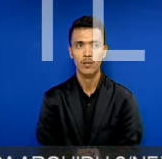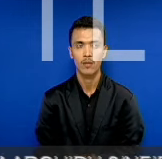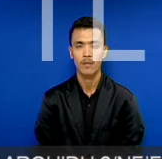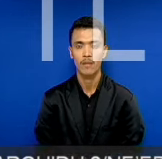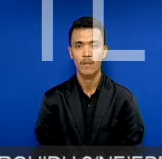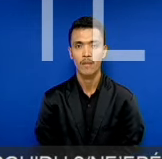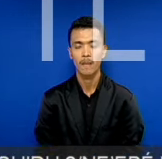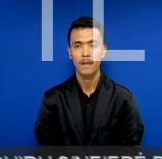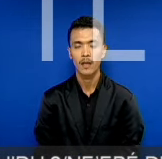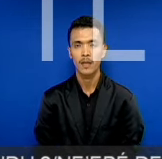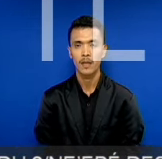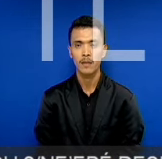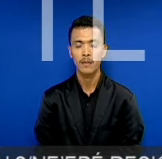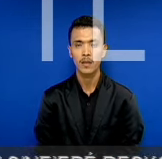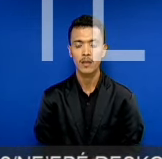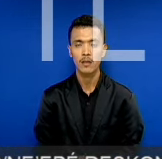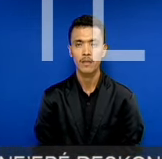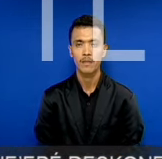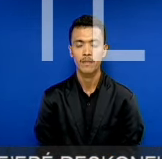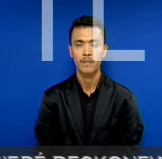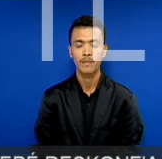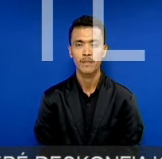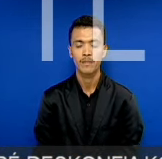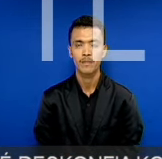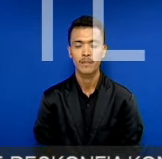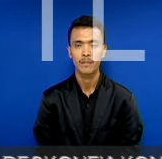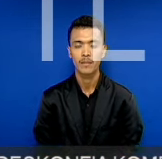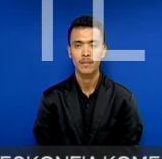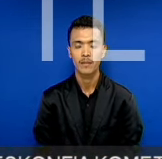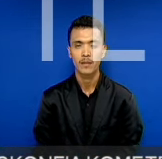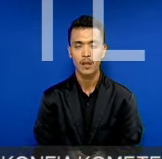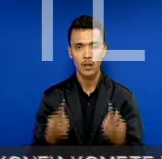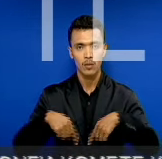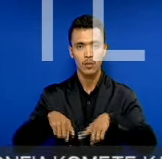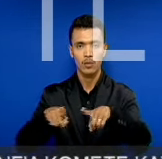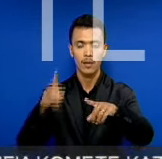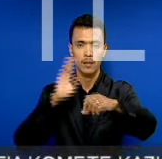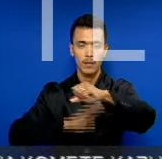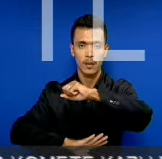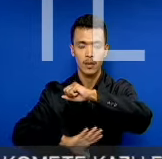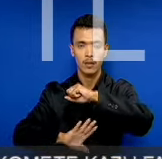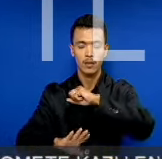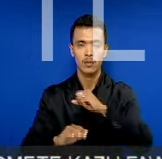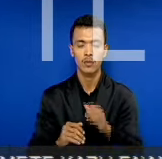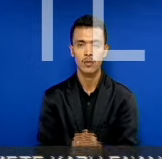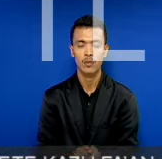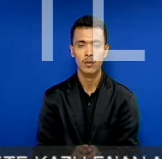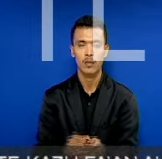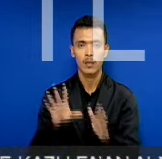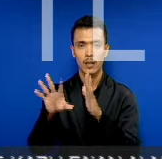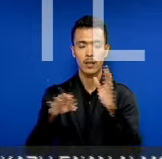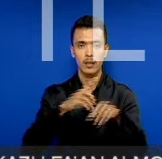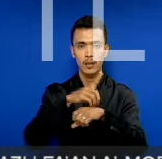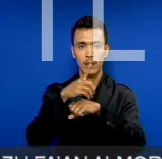cardoso, e ba, ato ba partos, retan acidente ida